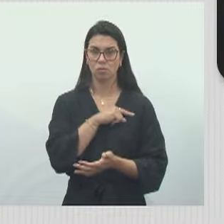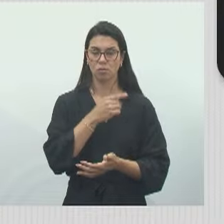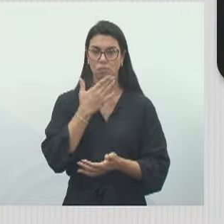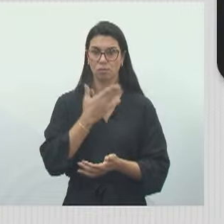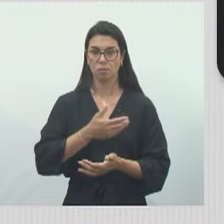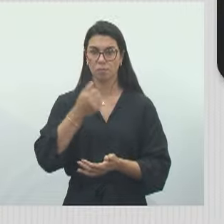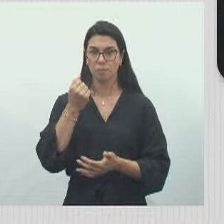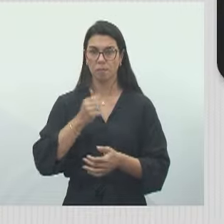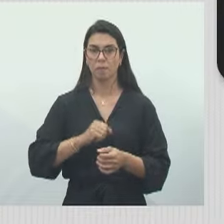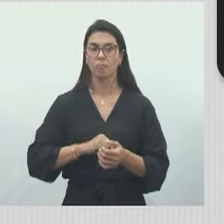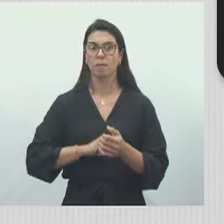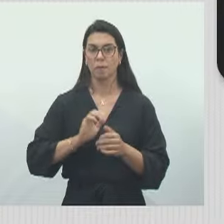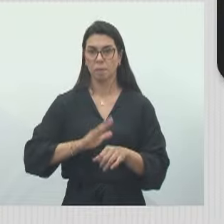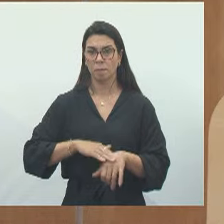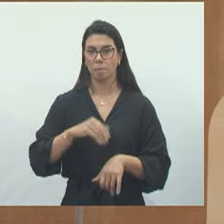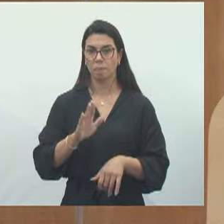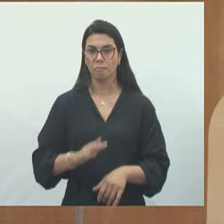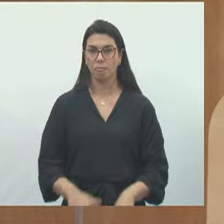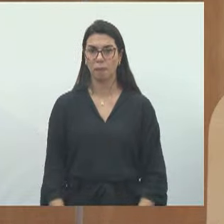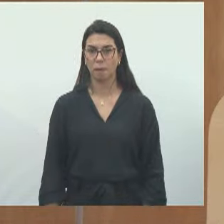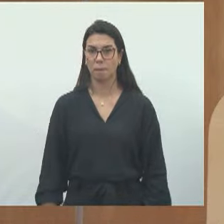melhorar cada vez mais.